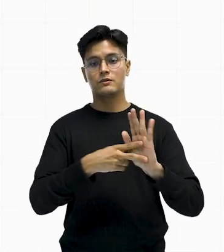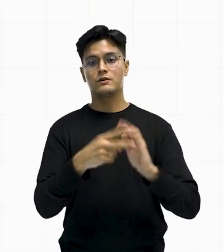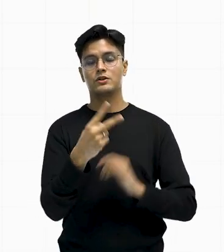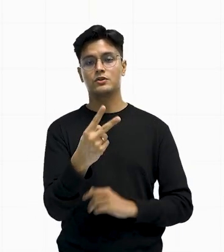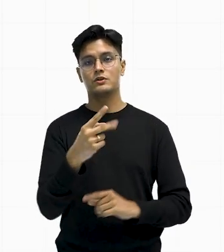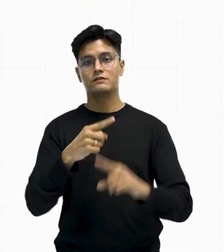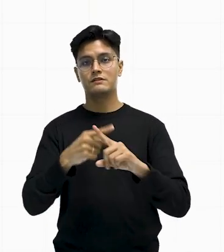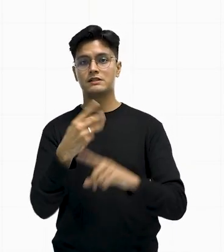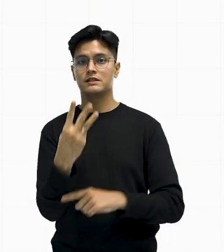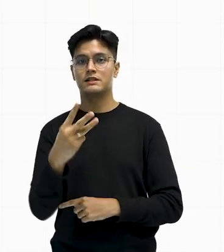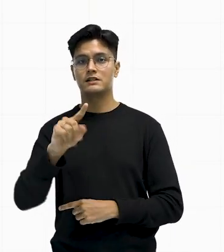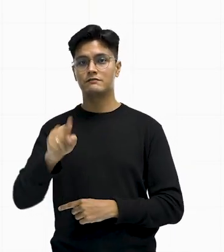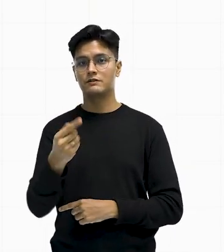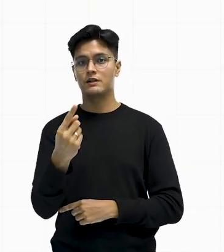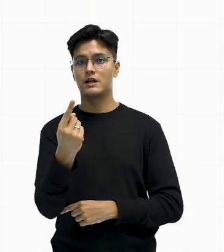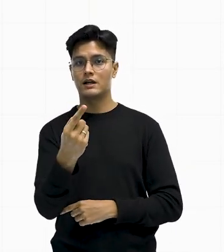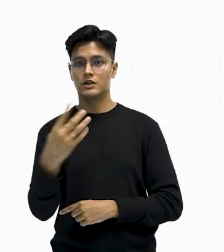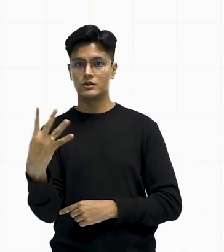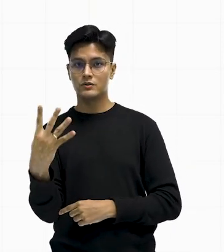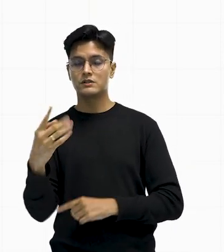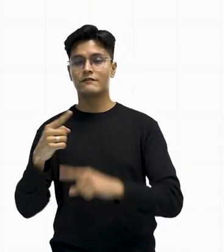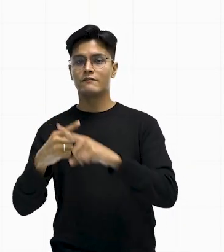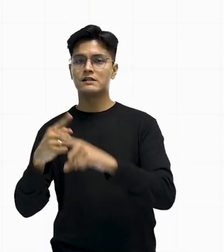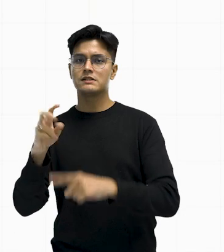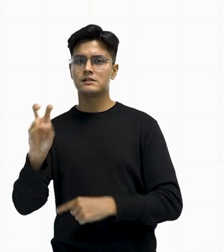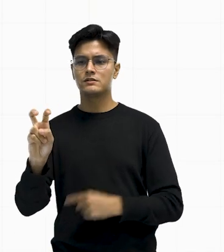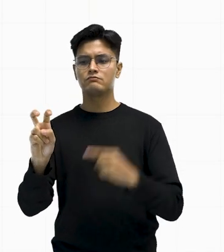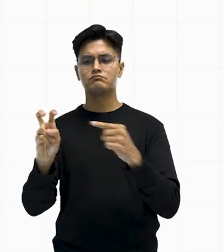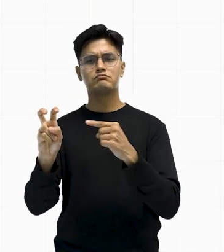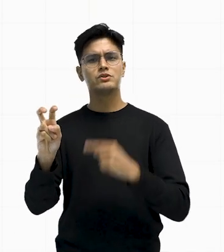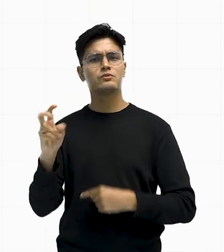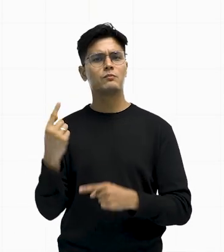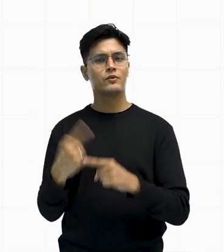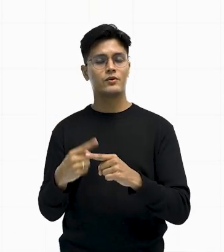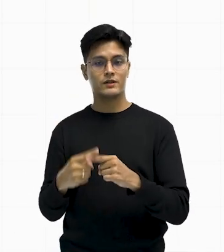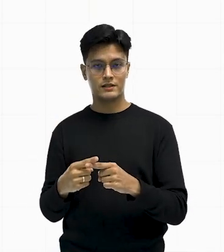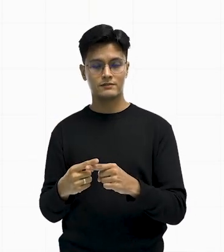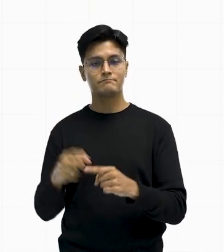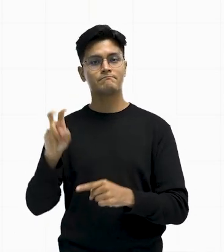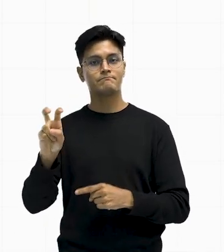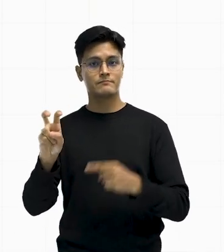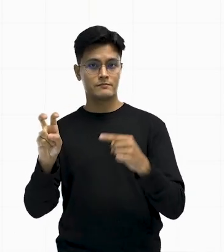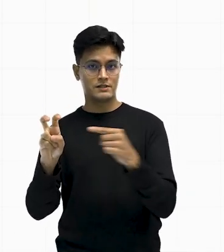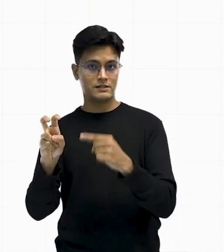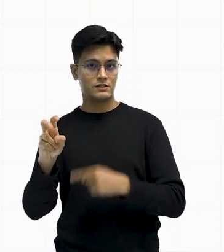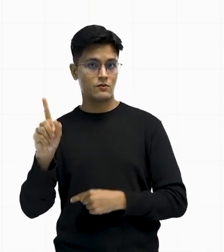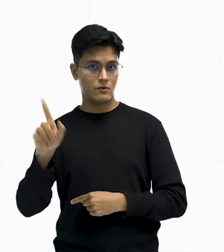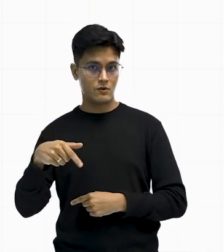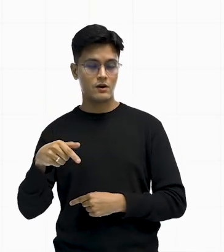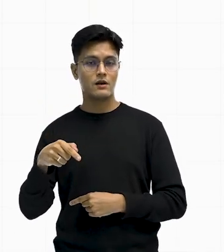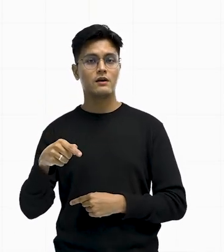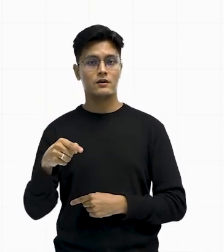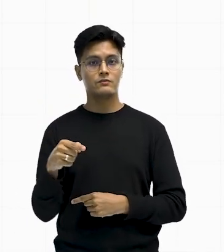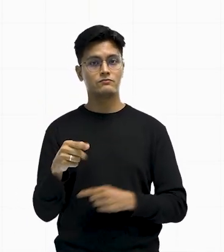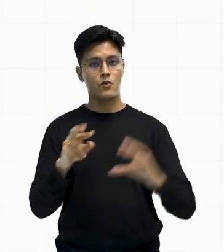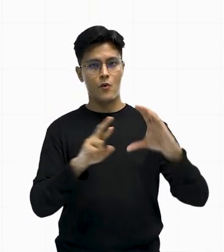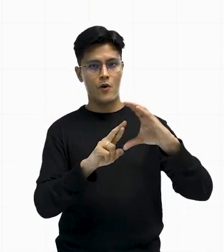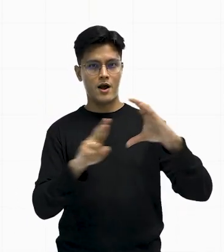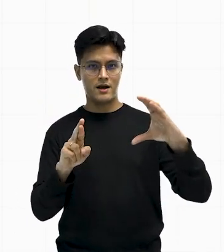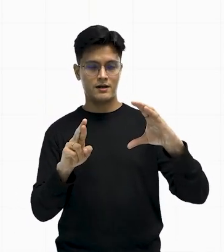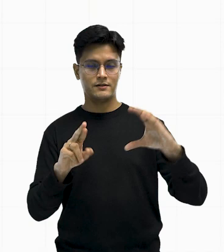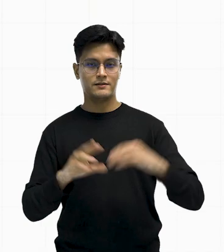3,14 vezes 5, tá? Por que vezes 5? Porque 5 é justamente a medida do